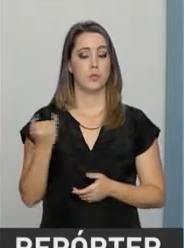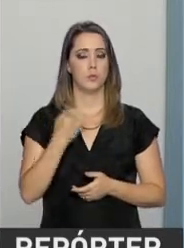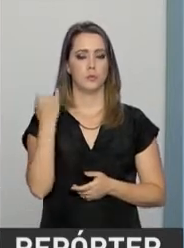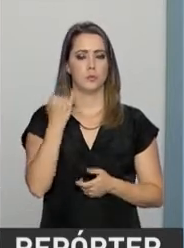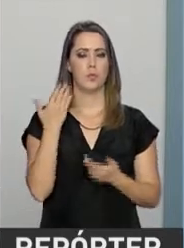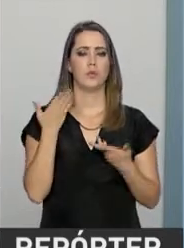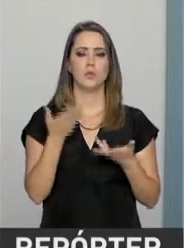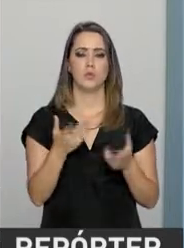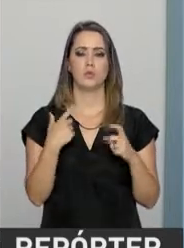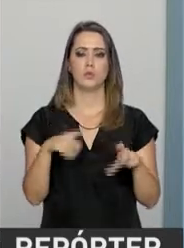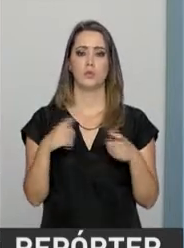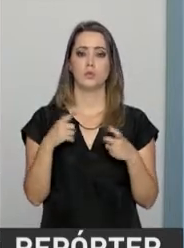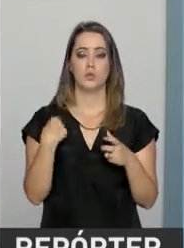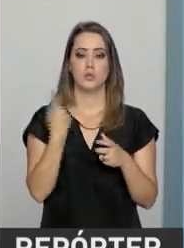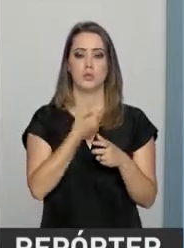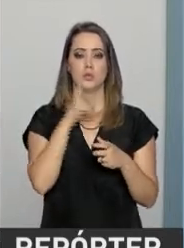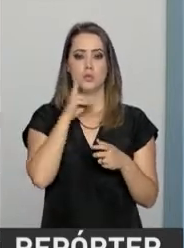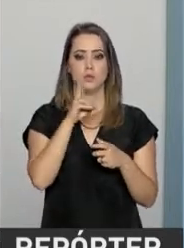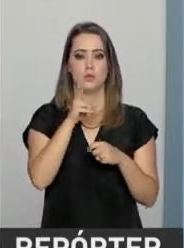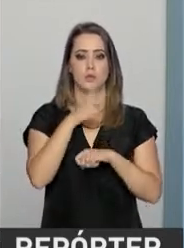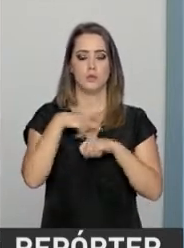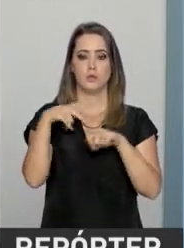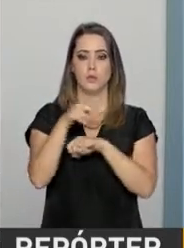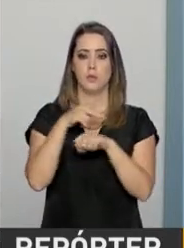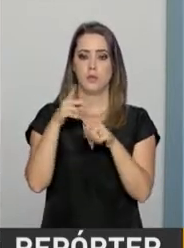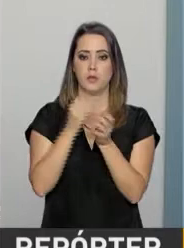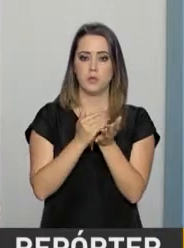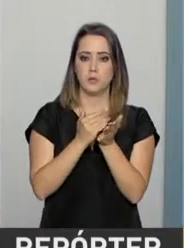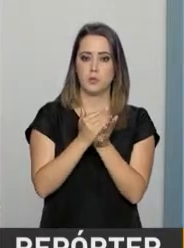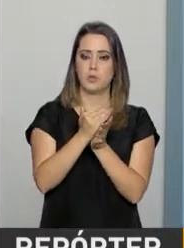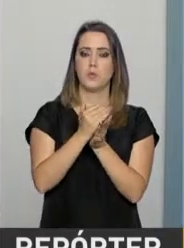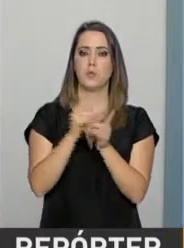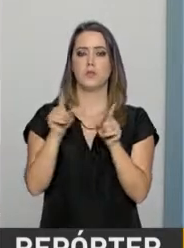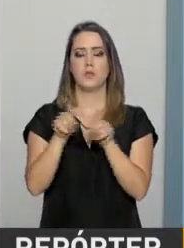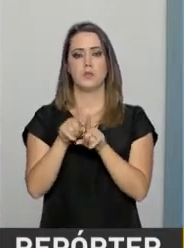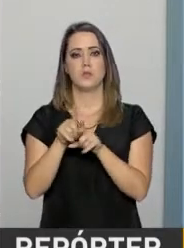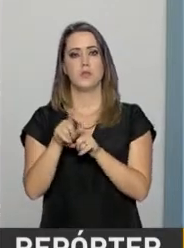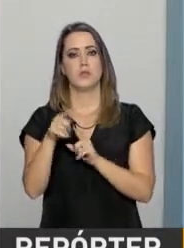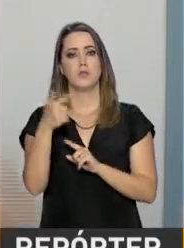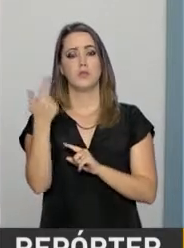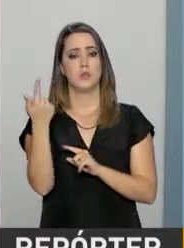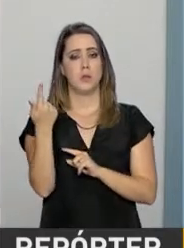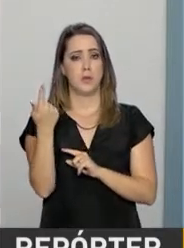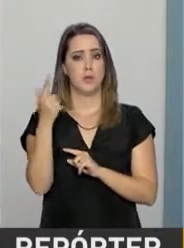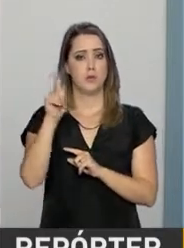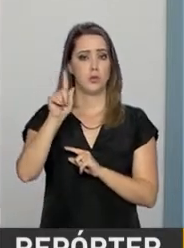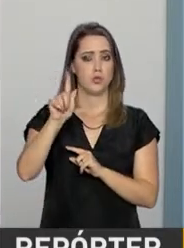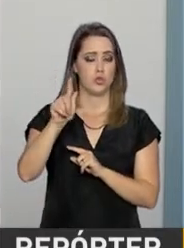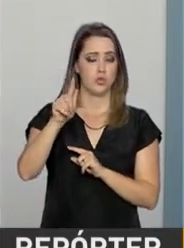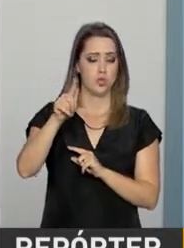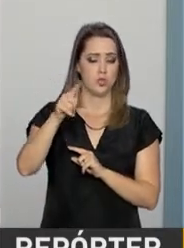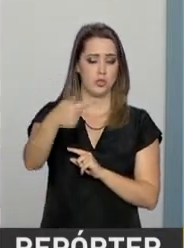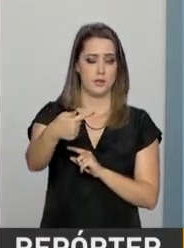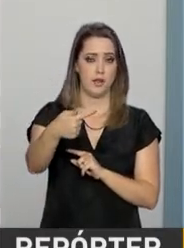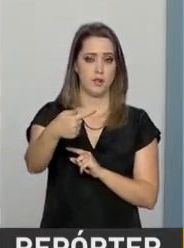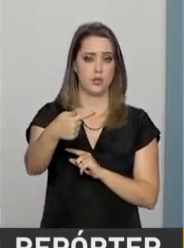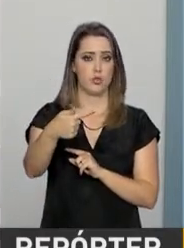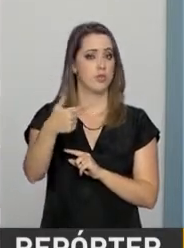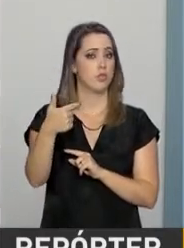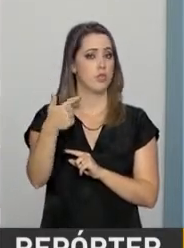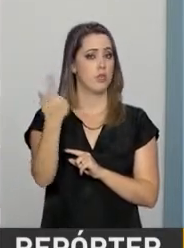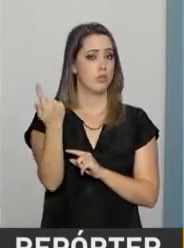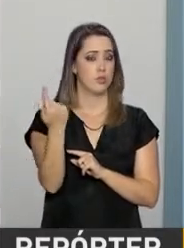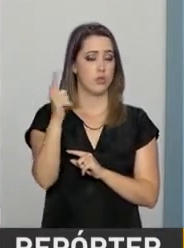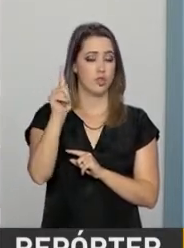pegou países emergentes e também países do G7, para saber um pouco, ter uma base de